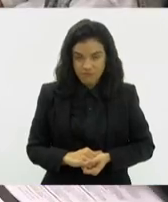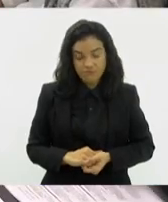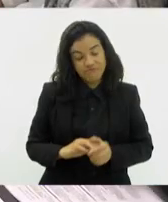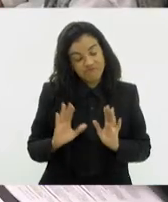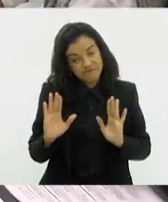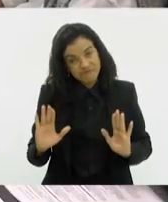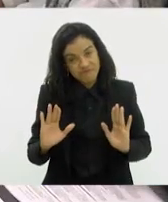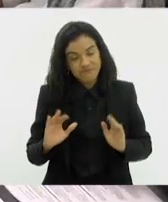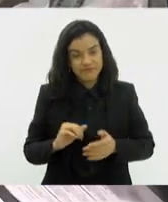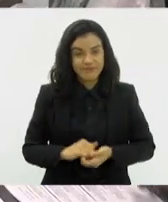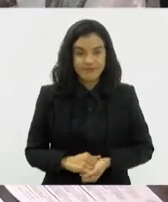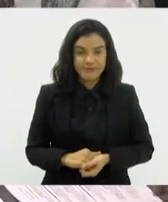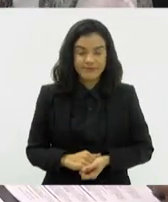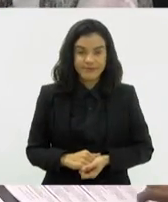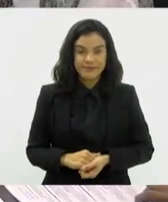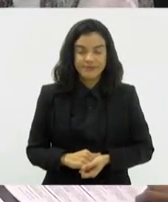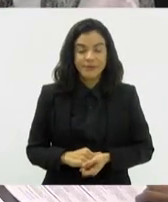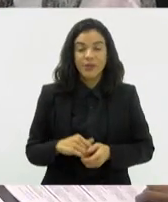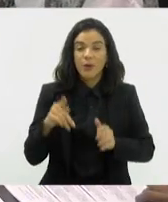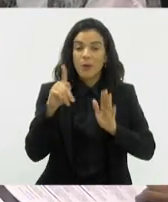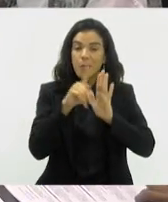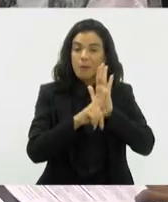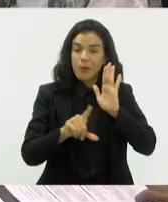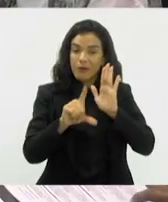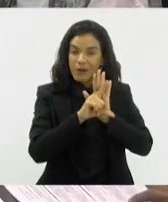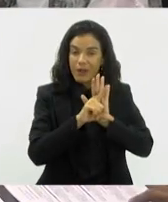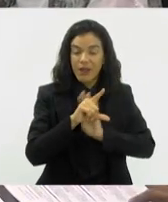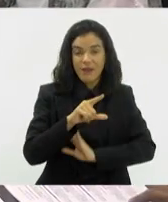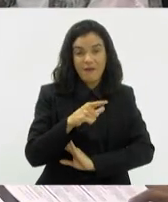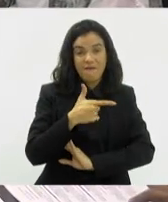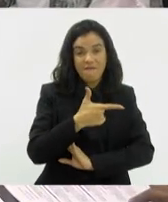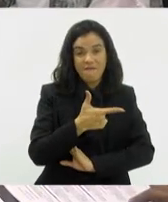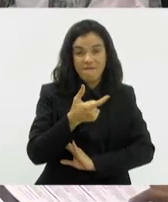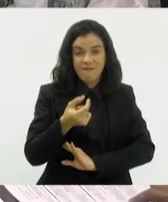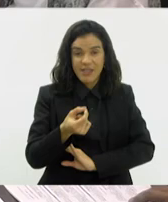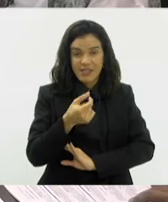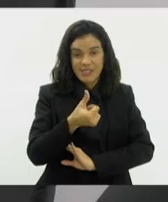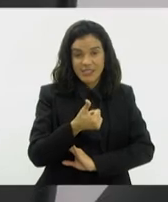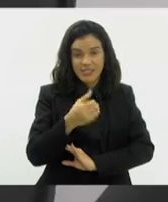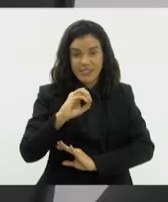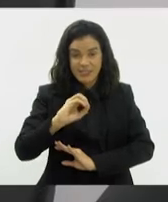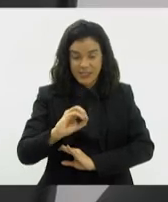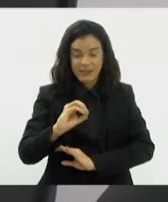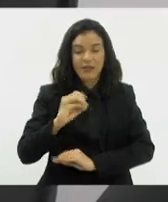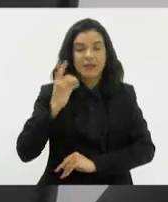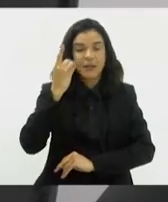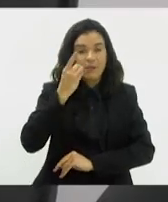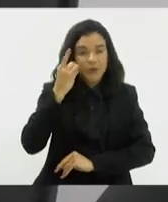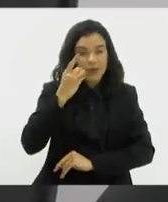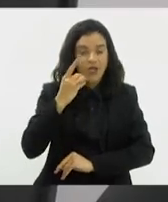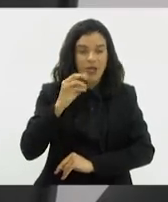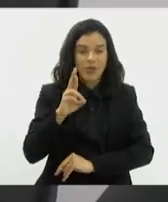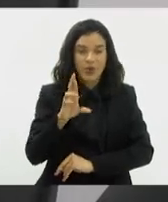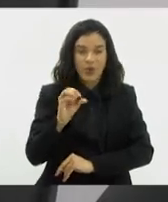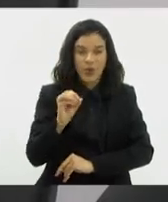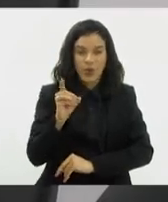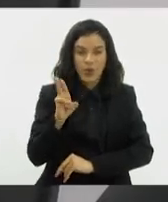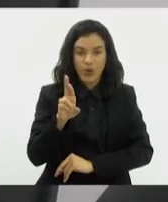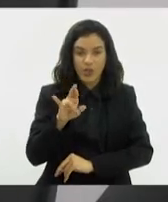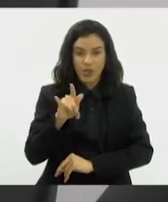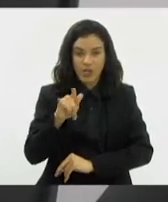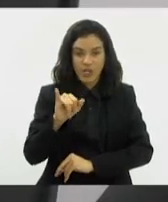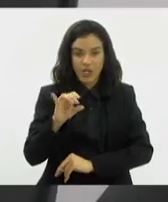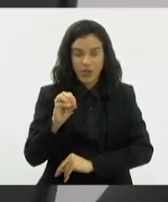Tá bom. Projeto de lei 2060 de 23, de autoria do deputado Rodrigo Amorim,